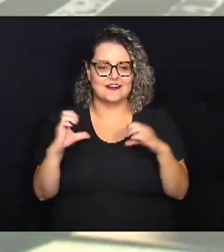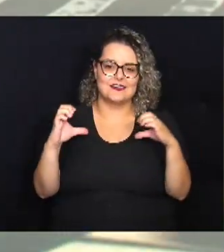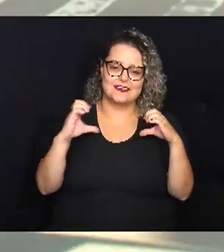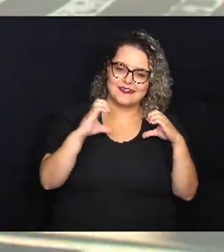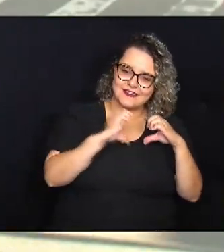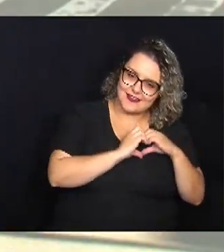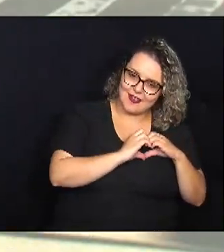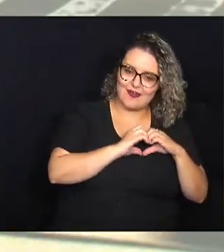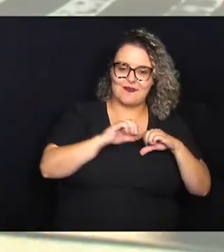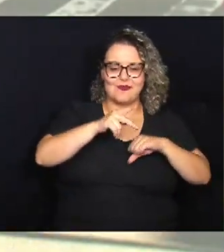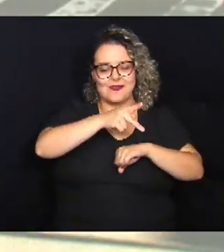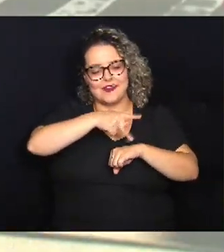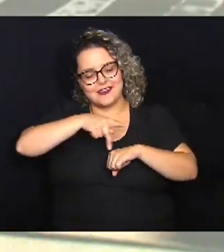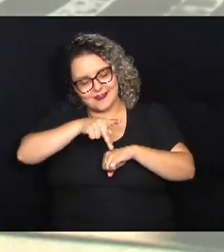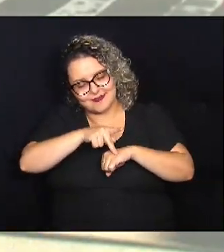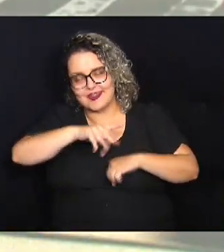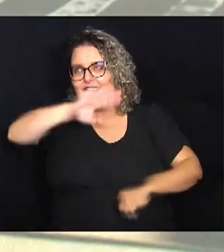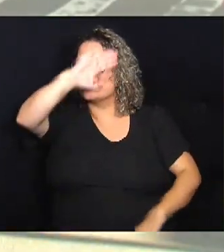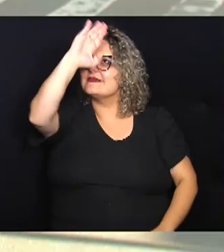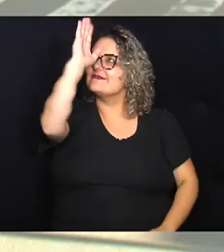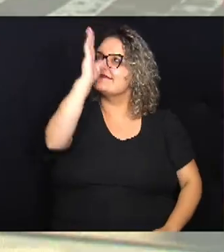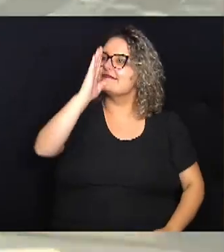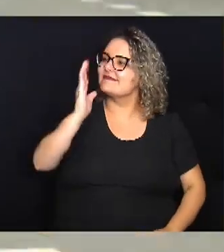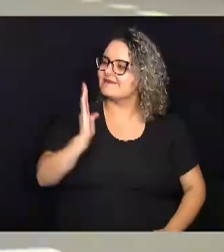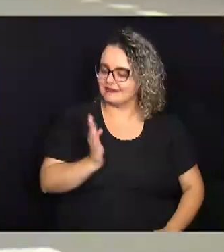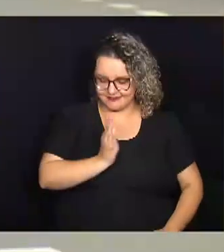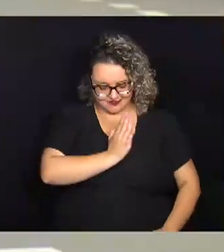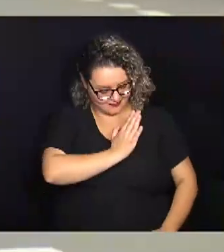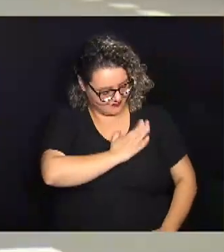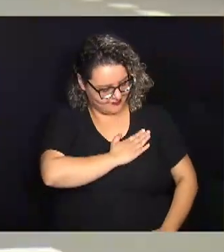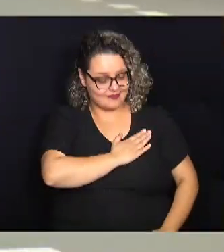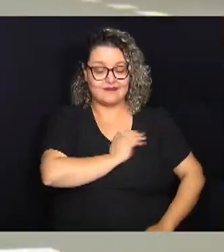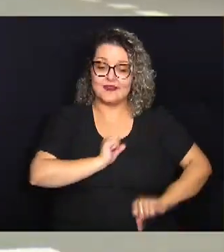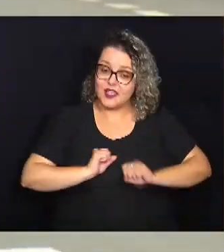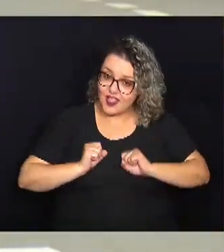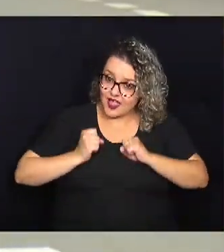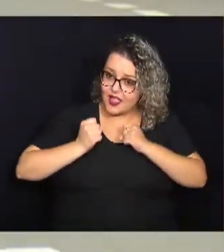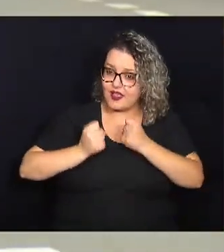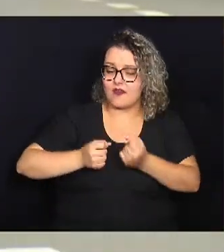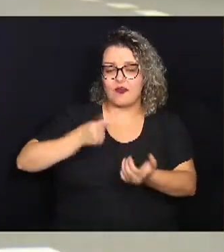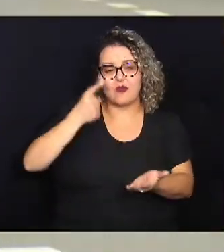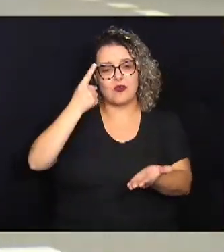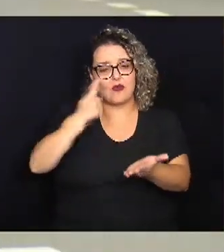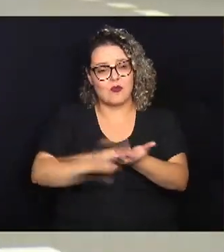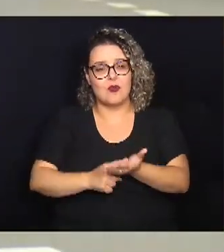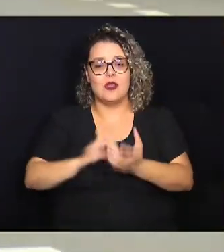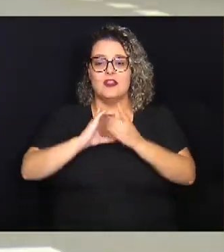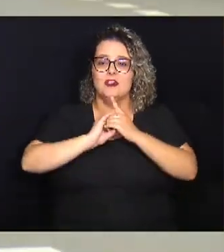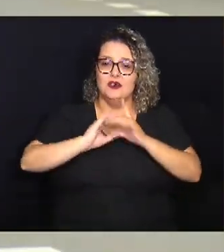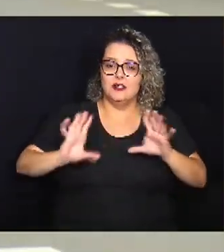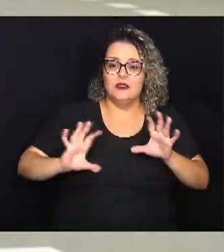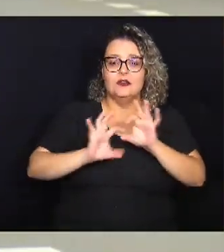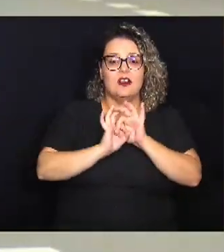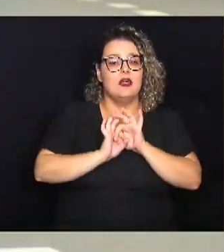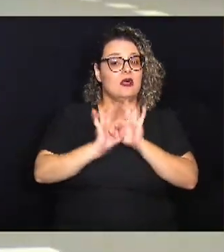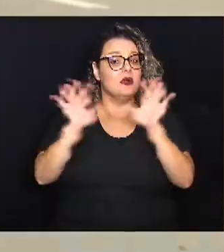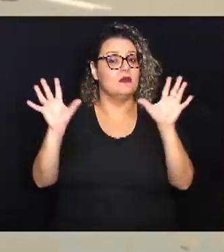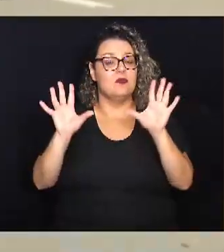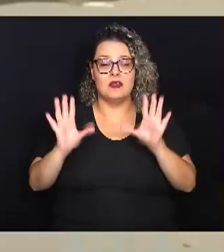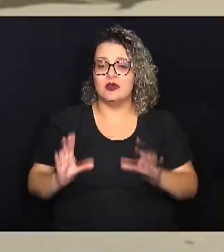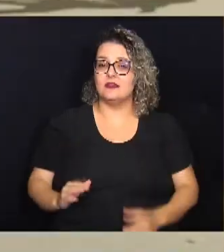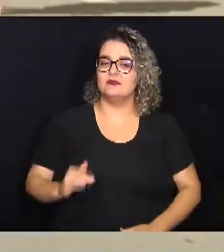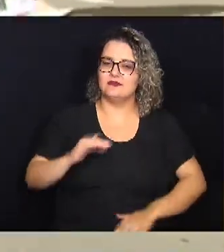nosso país, é uma festa que reforça o nosso compromisso com a democracia, com a liberdade, com a soberania do